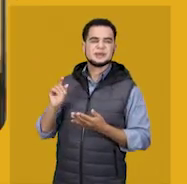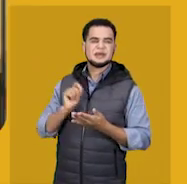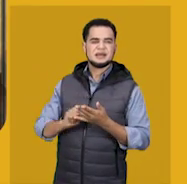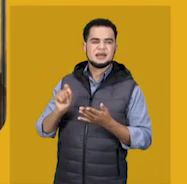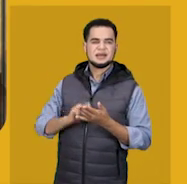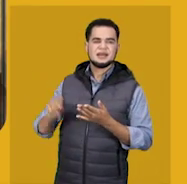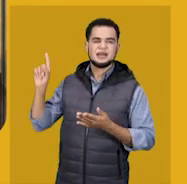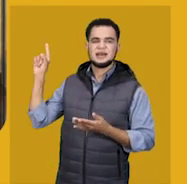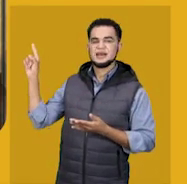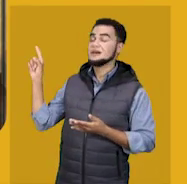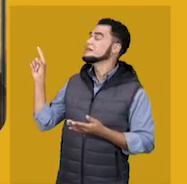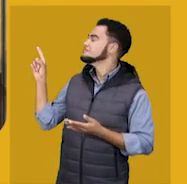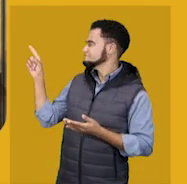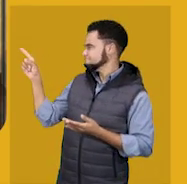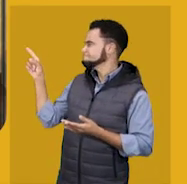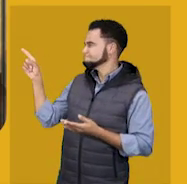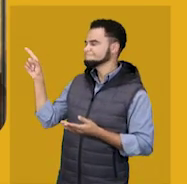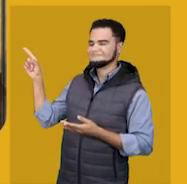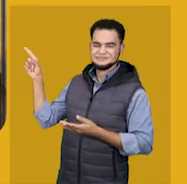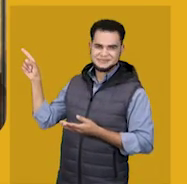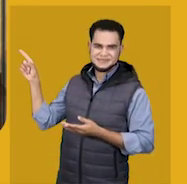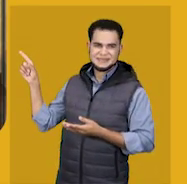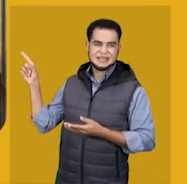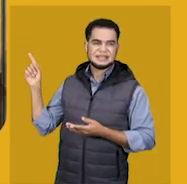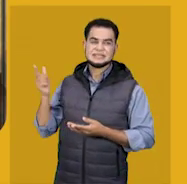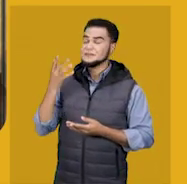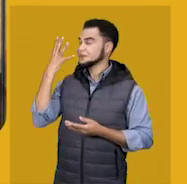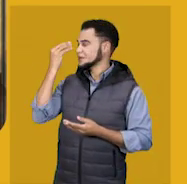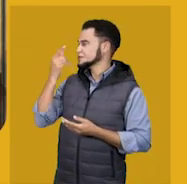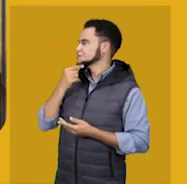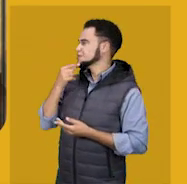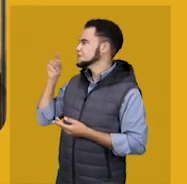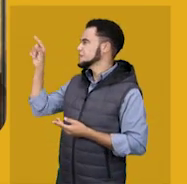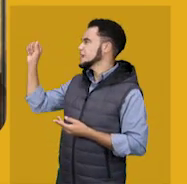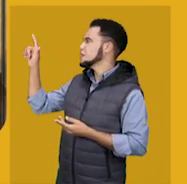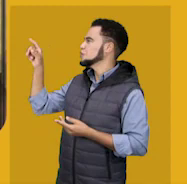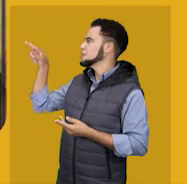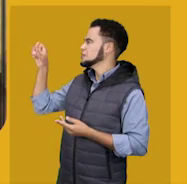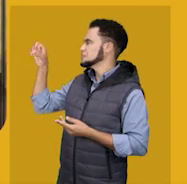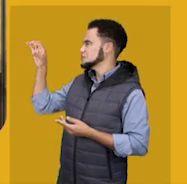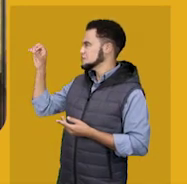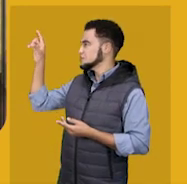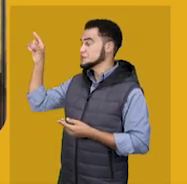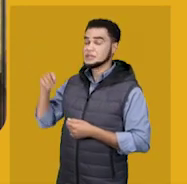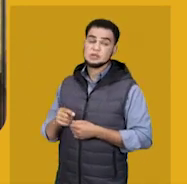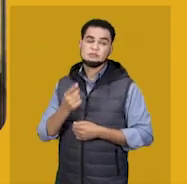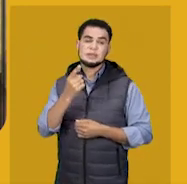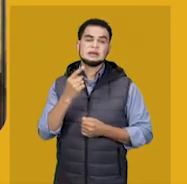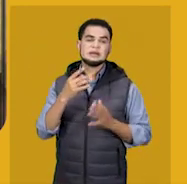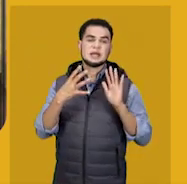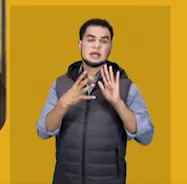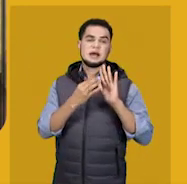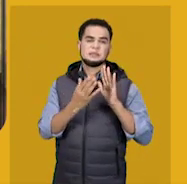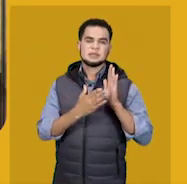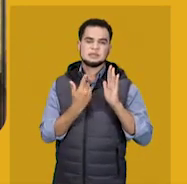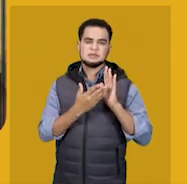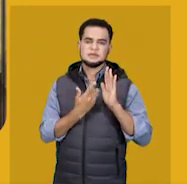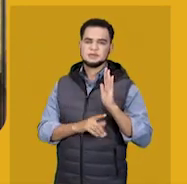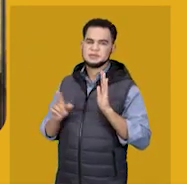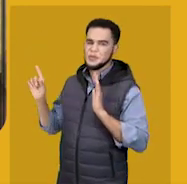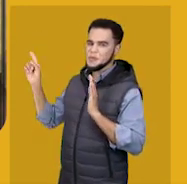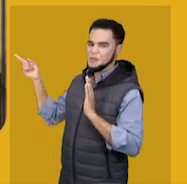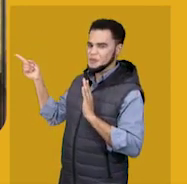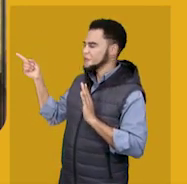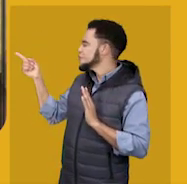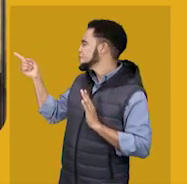Aloysio de Azevedo. Então, aqui uma imagem de Aloysio de Azevedo e aqui uma das capas, também, né,